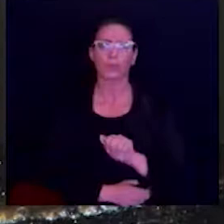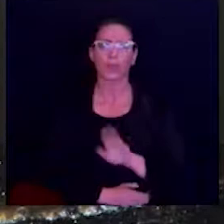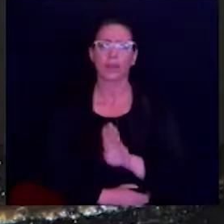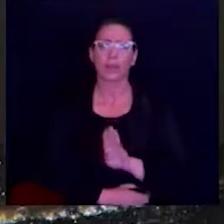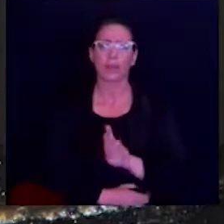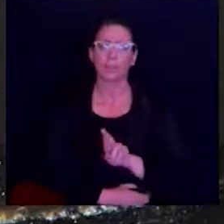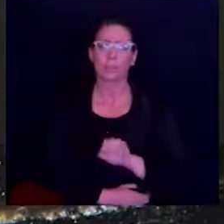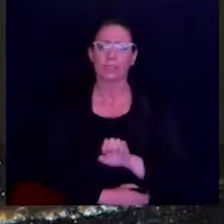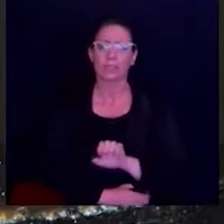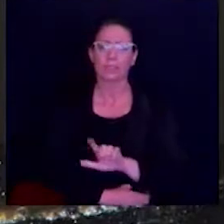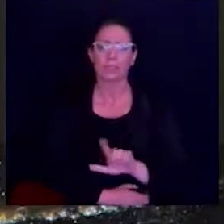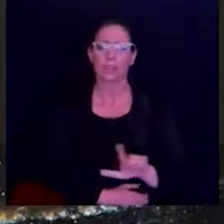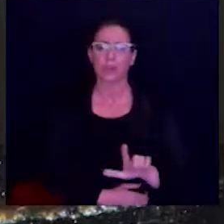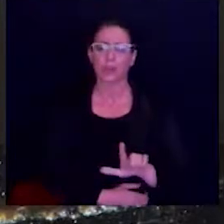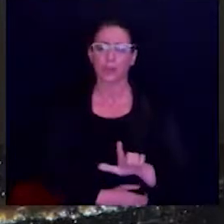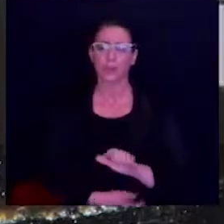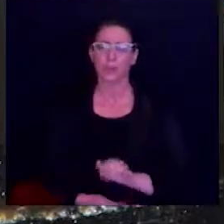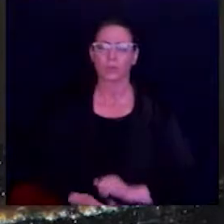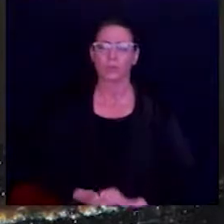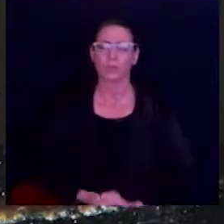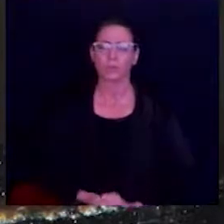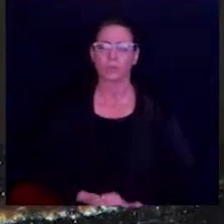Johansson Azeredo.